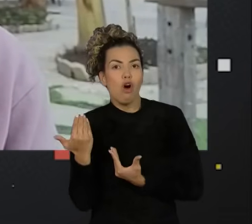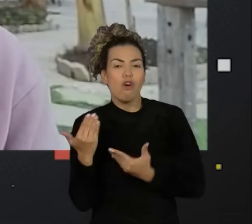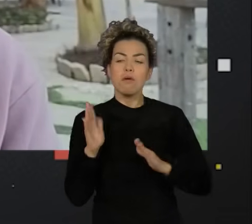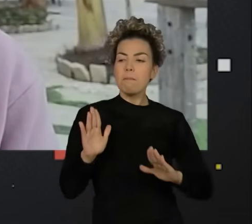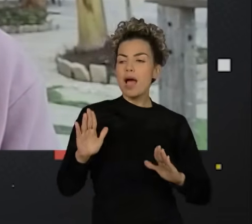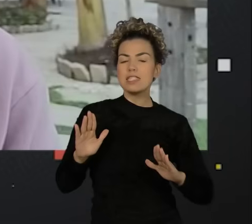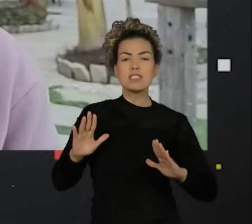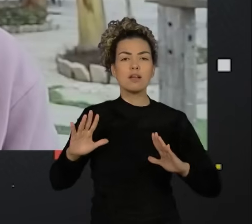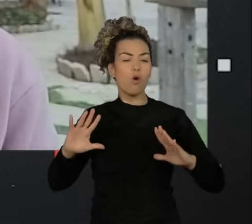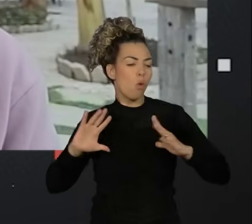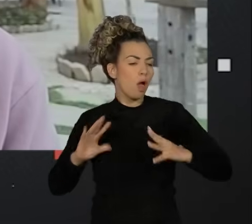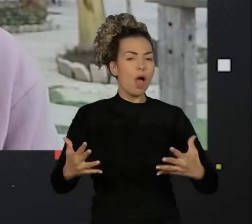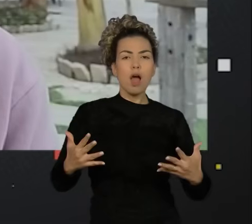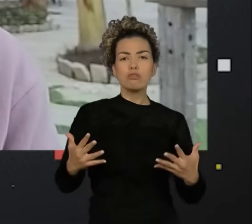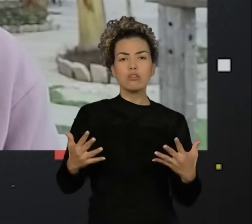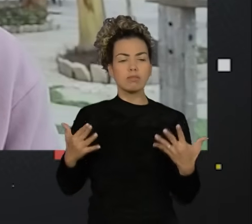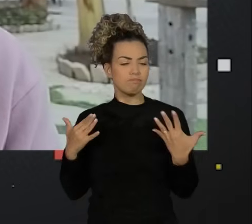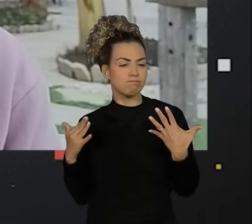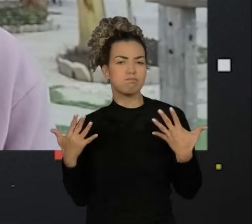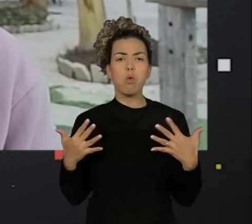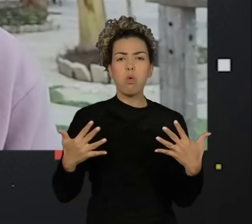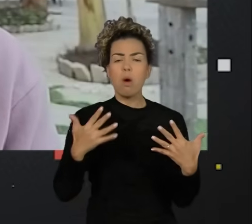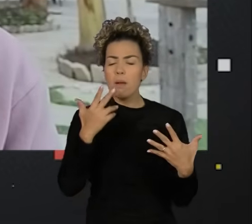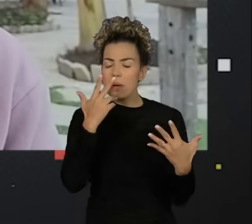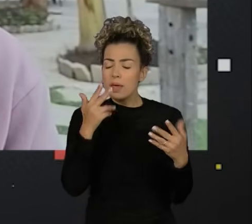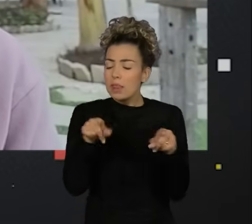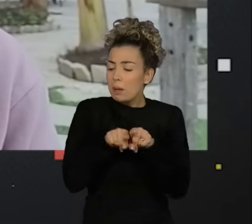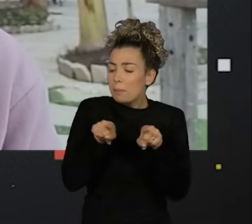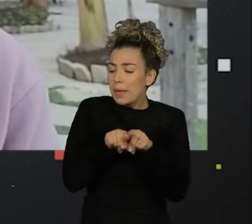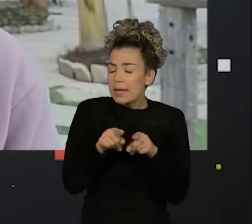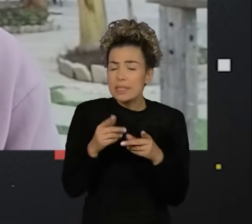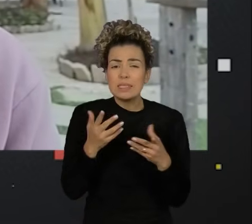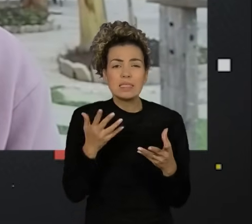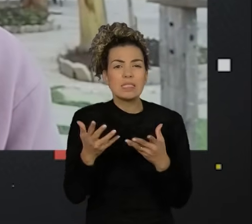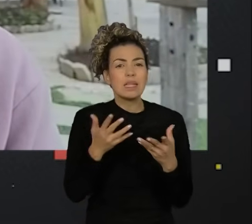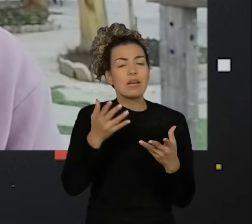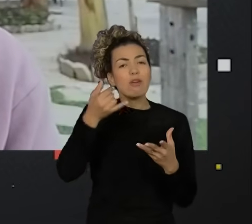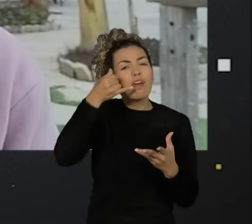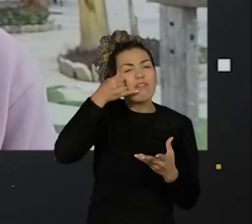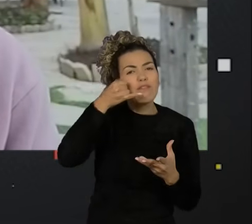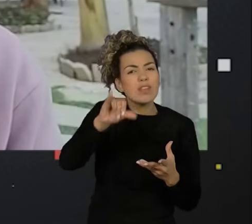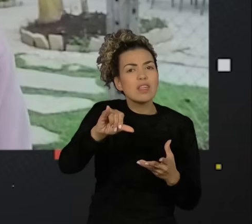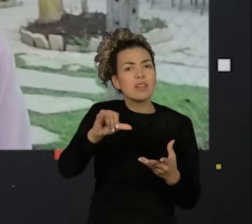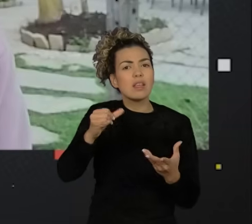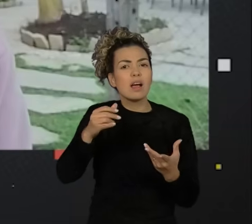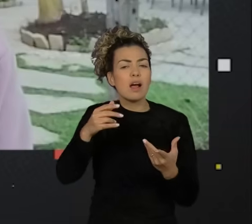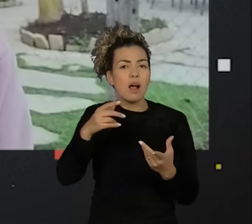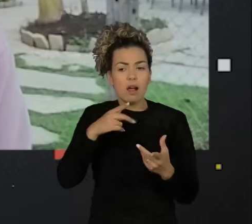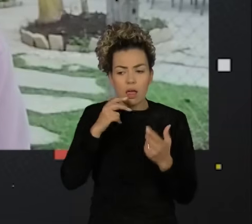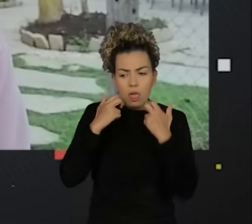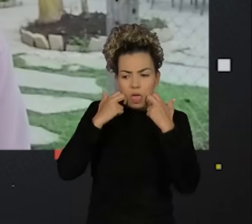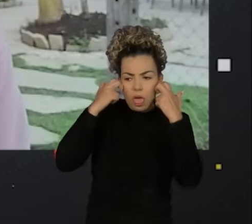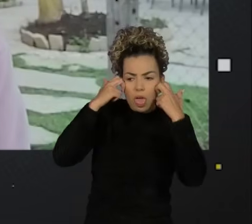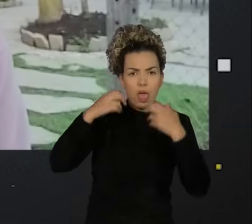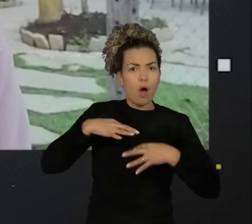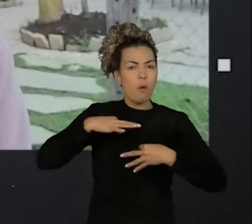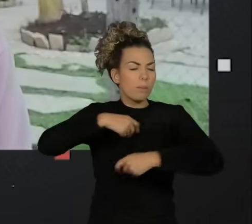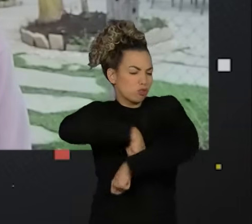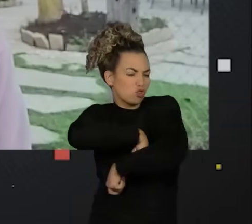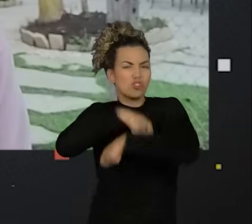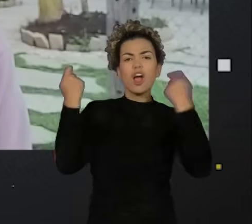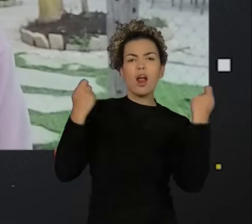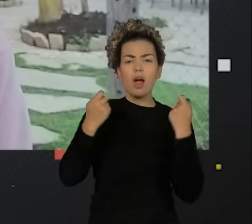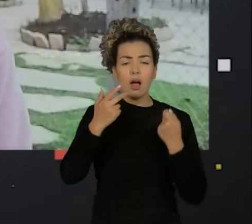a necessidade de não encasquetar em tirar a roupa. E foi muito legal que eu lembro